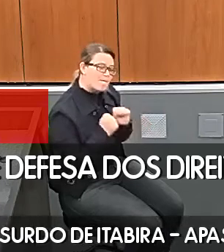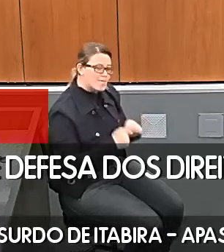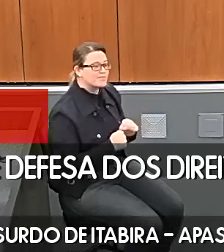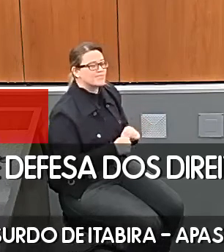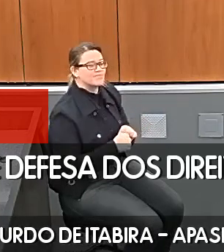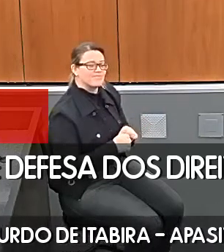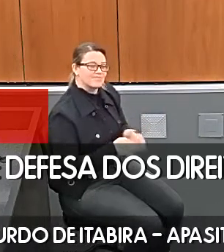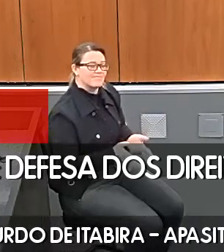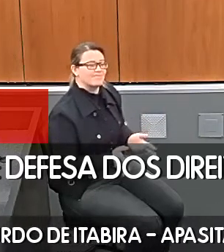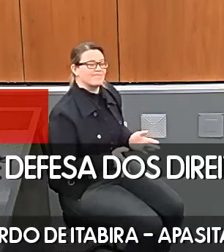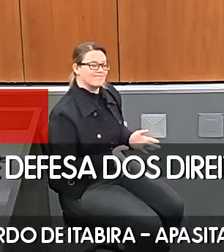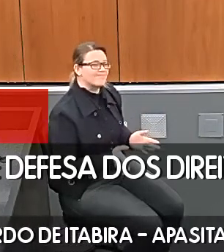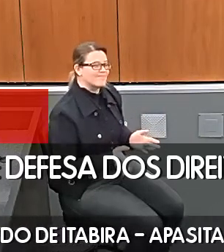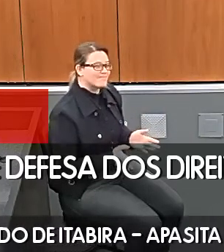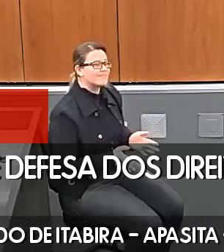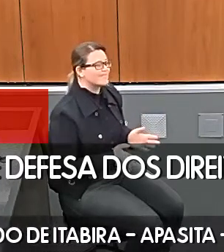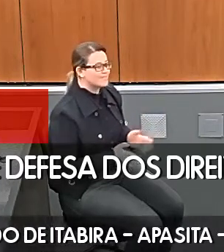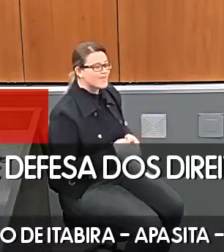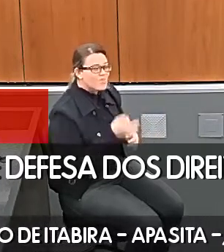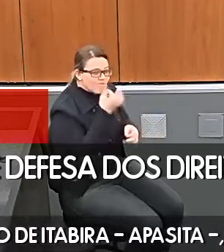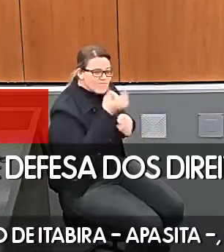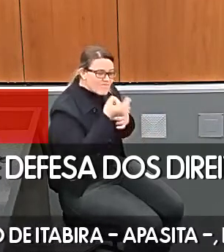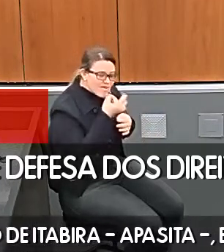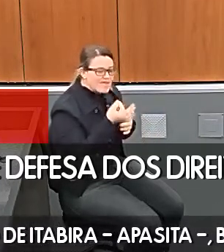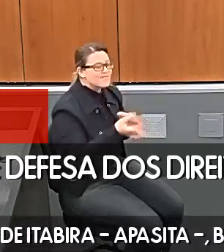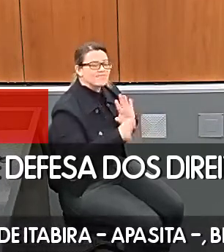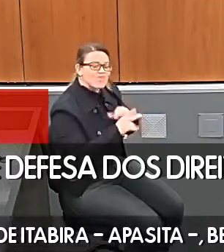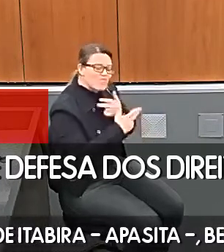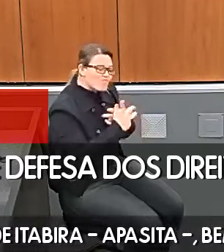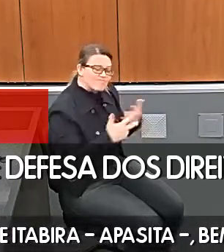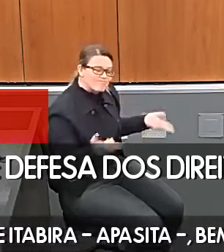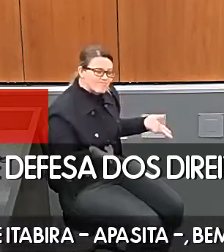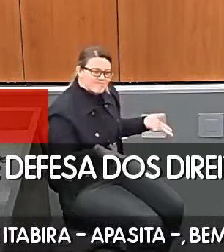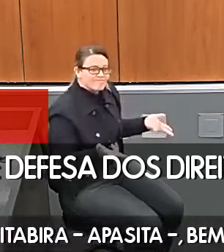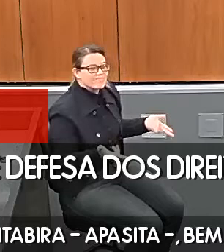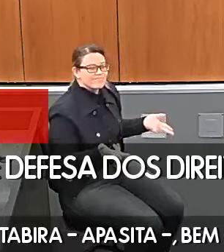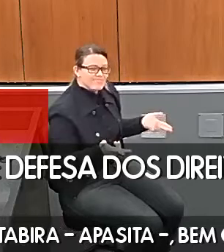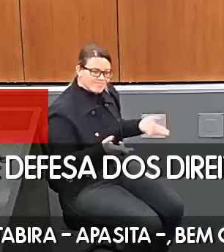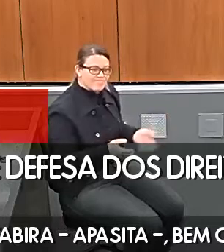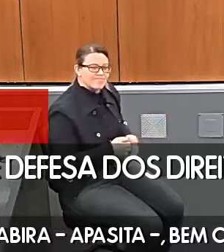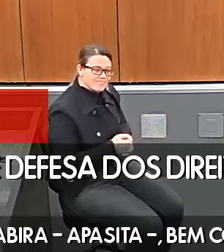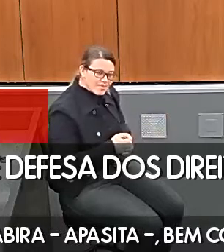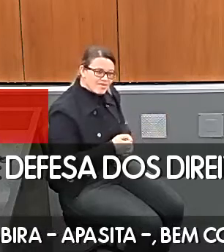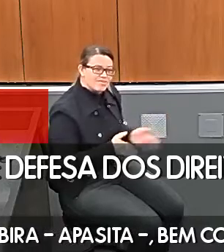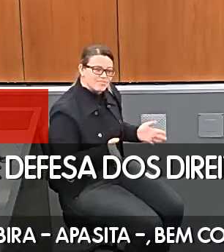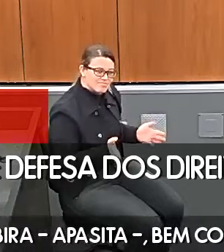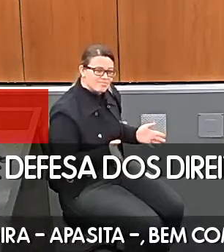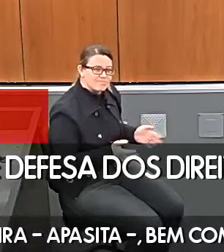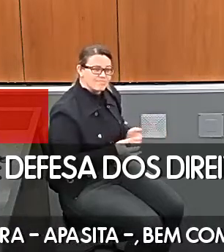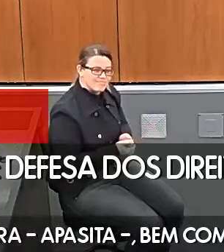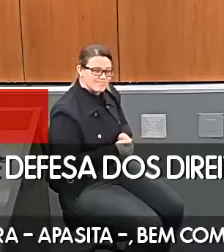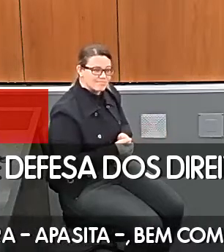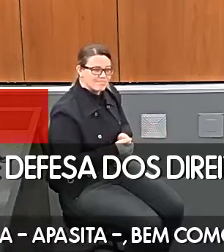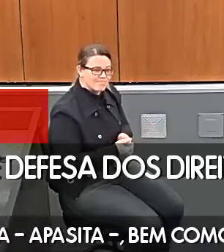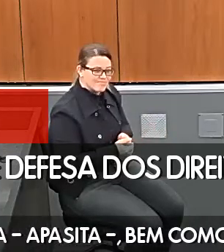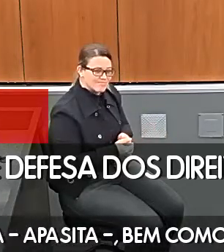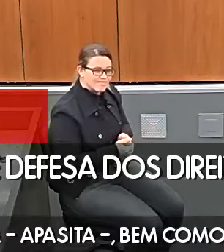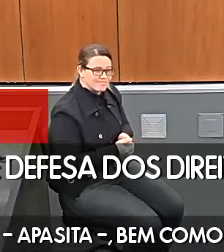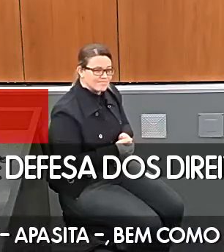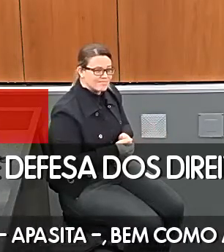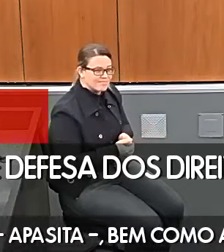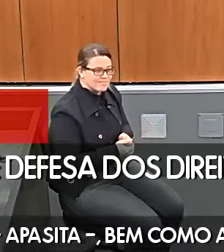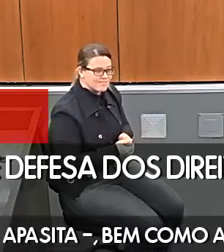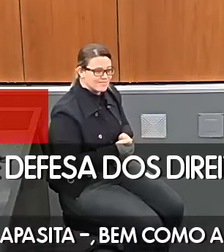Gerais atenta agora para, felizmente, poder ouvi-los aqui hoje, né? Fique à vontade.